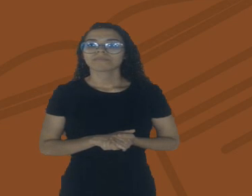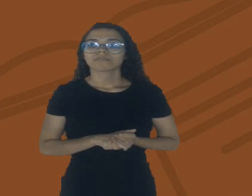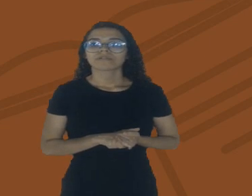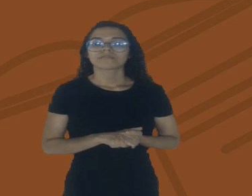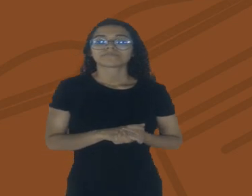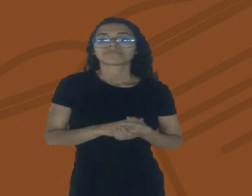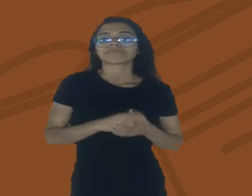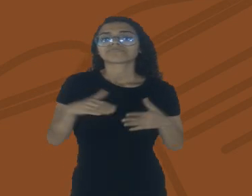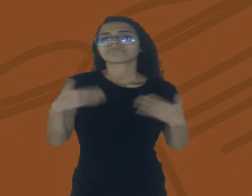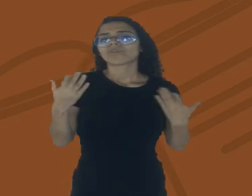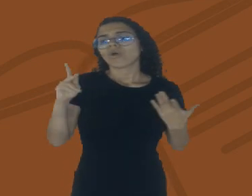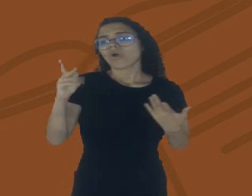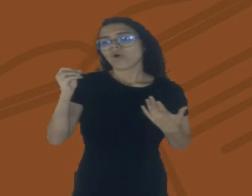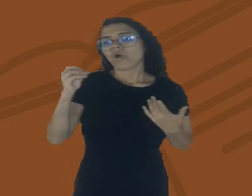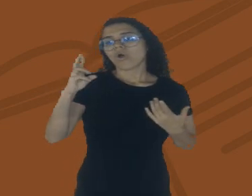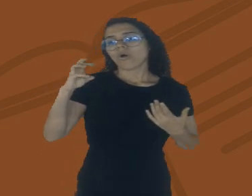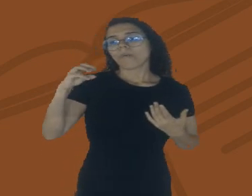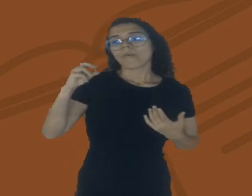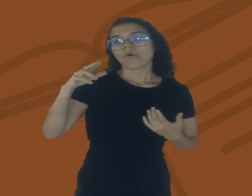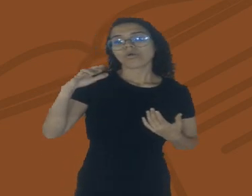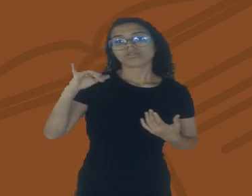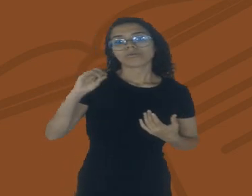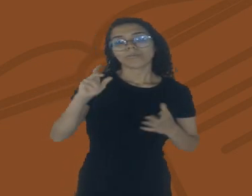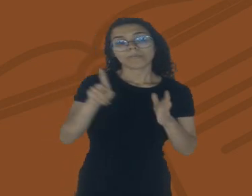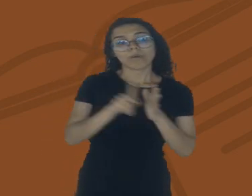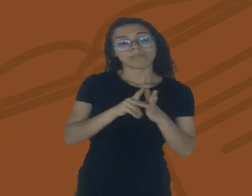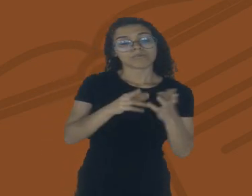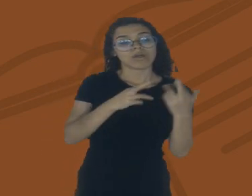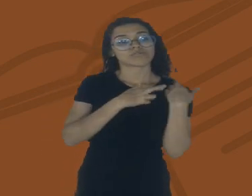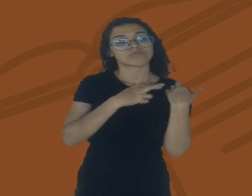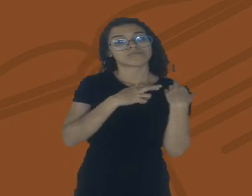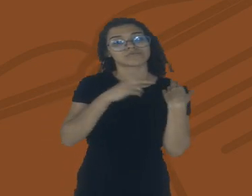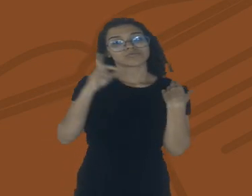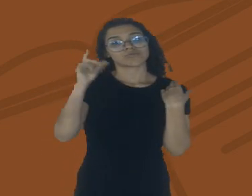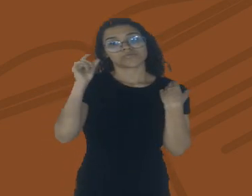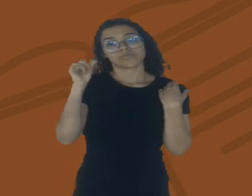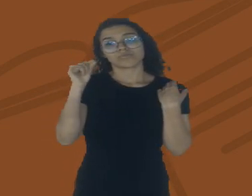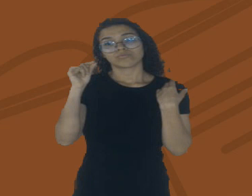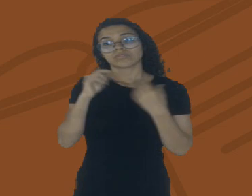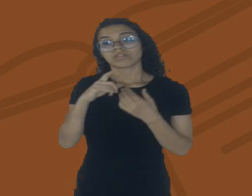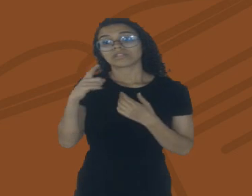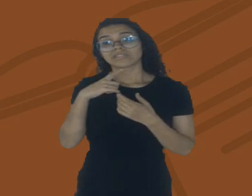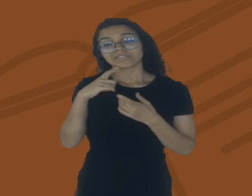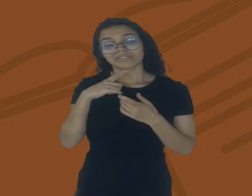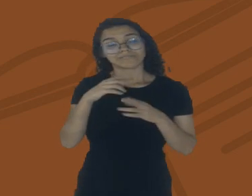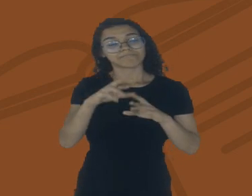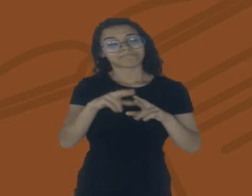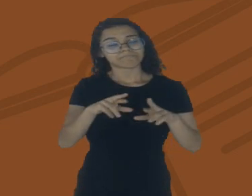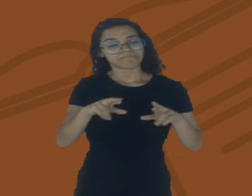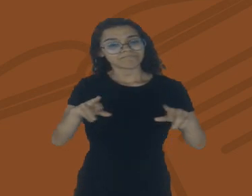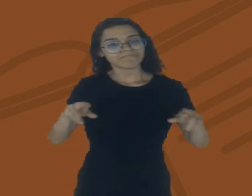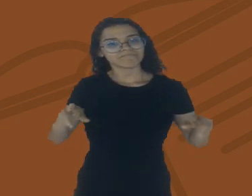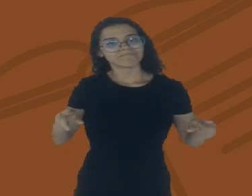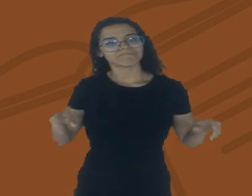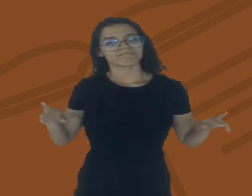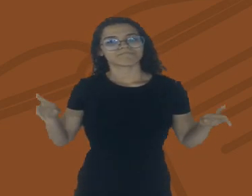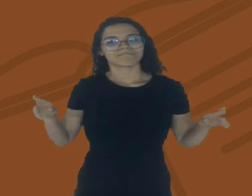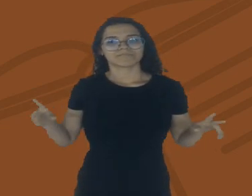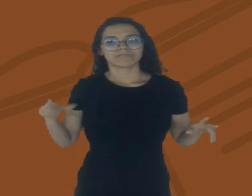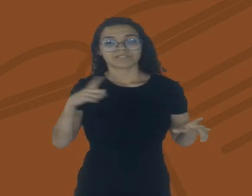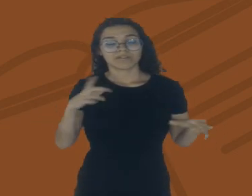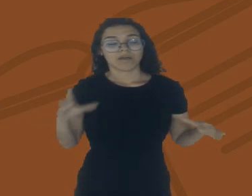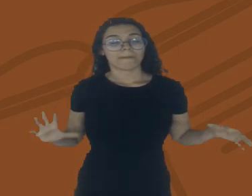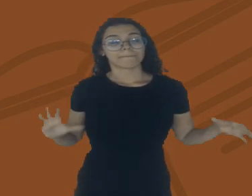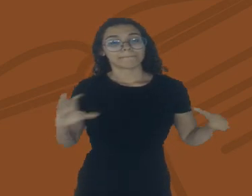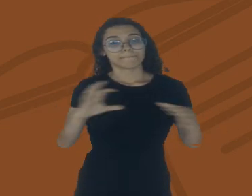E quais são os hormônios responsáveis pelo sono? Isso mesmo. Existem uma série de hormônios que estão